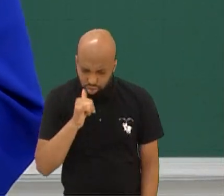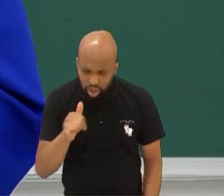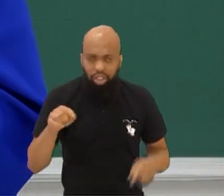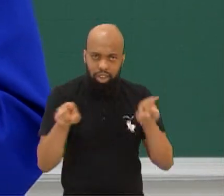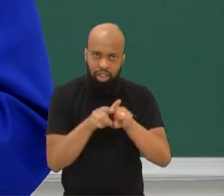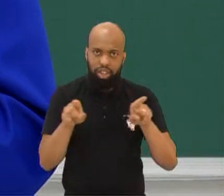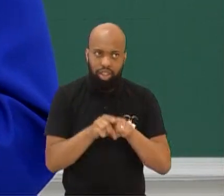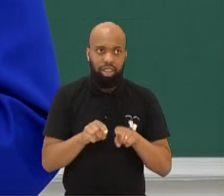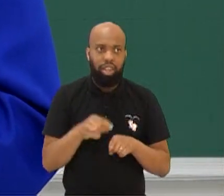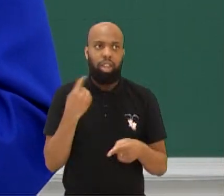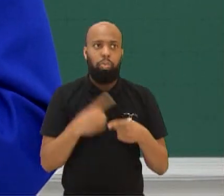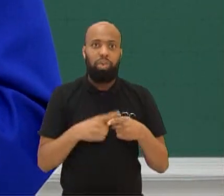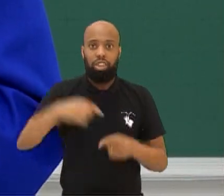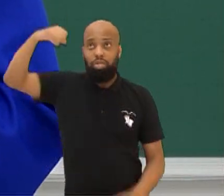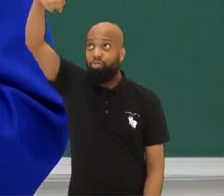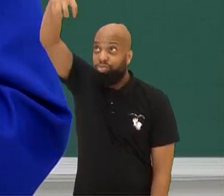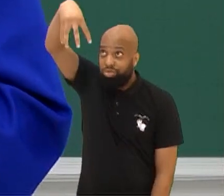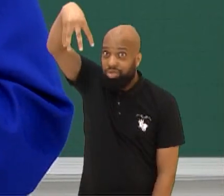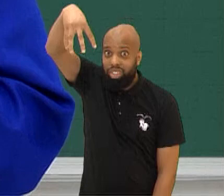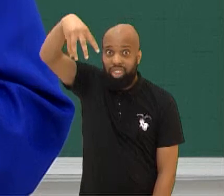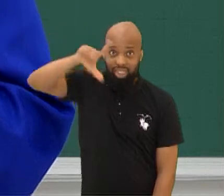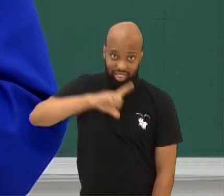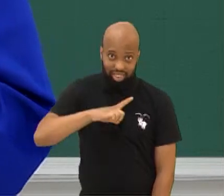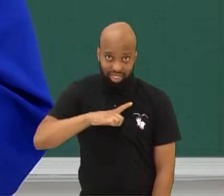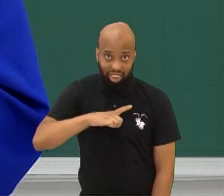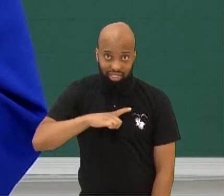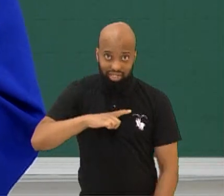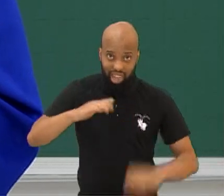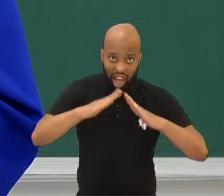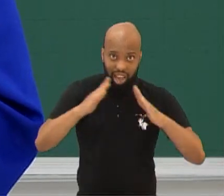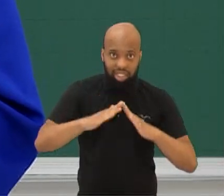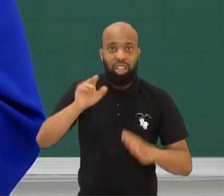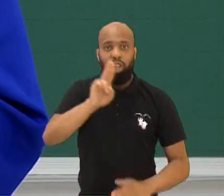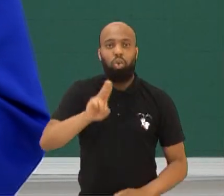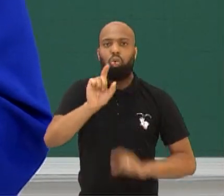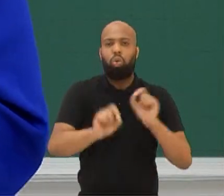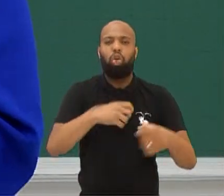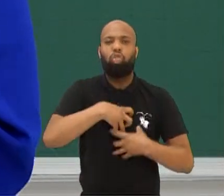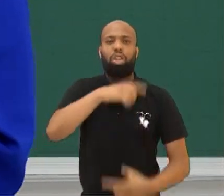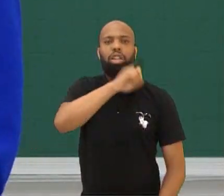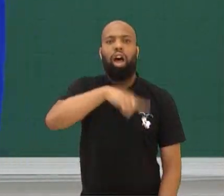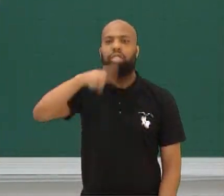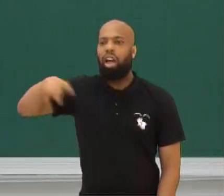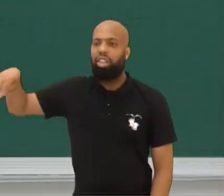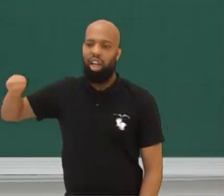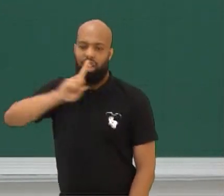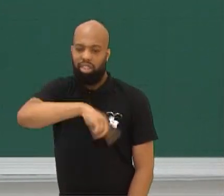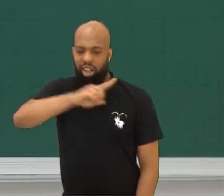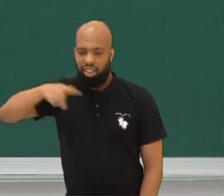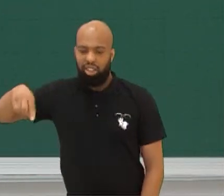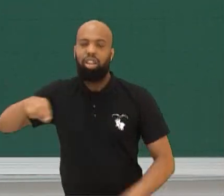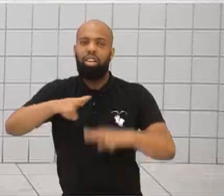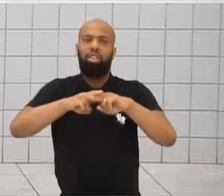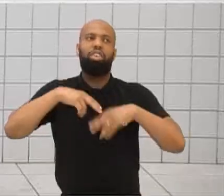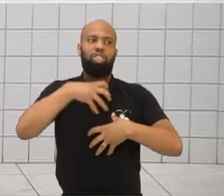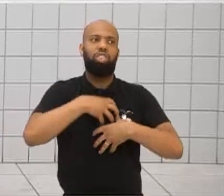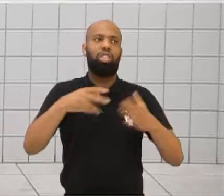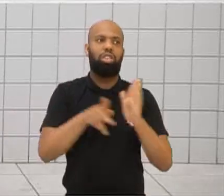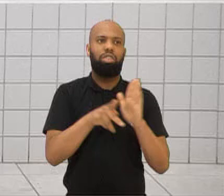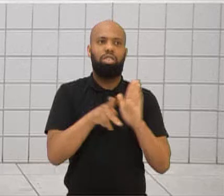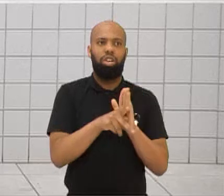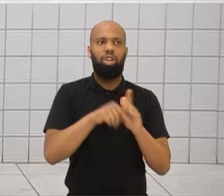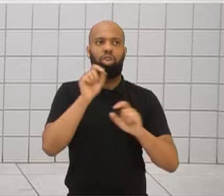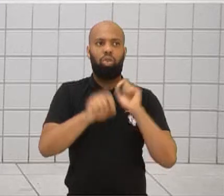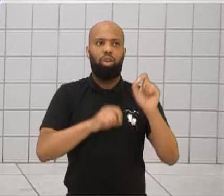elétrica, né? Essa corrente que nós recebemos, quando a gente aperta ali, a nossa corrente é alternada. Por isso que ela tem essa cara, por ser alternada. Então, ela